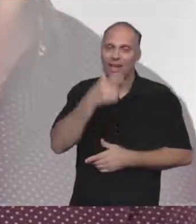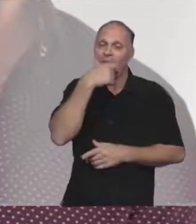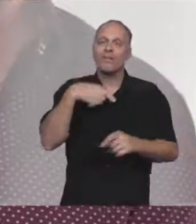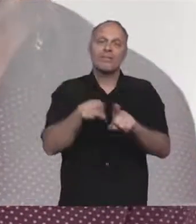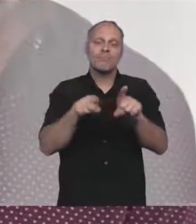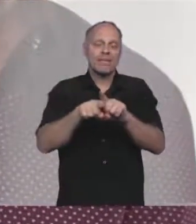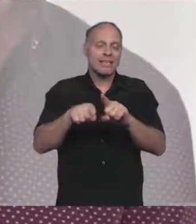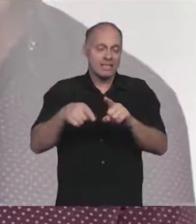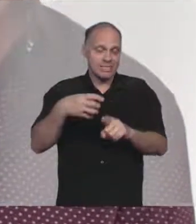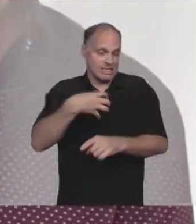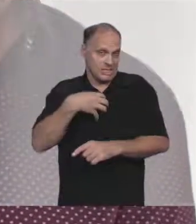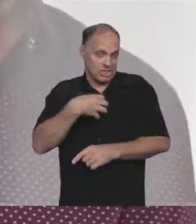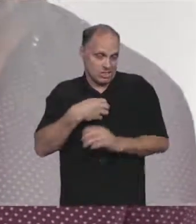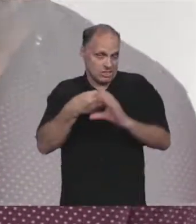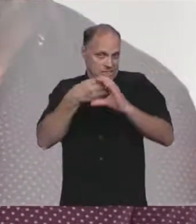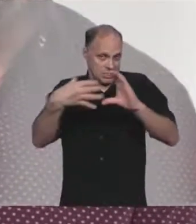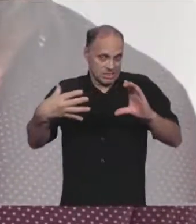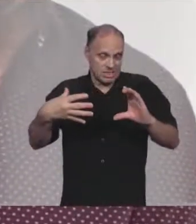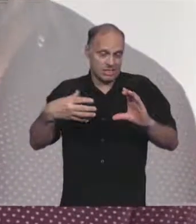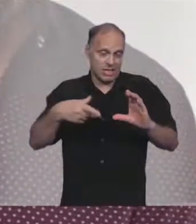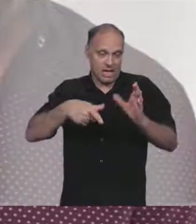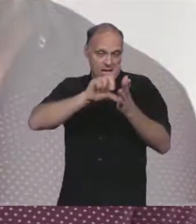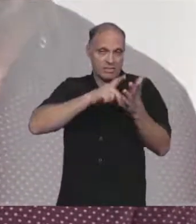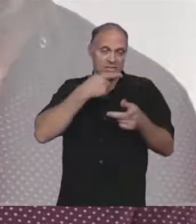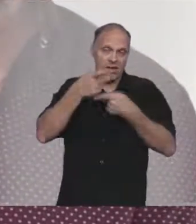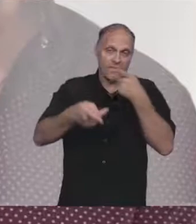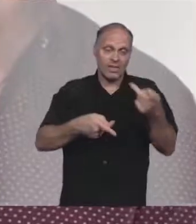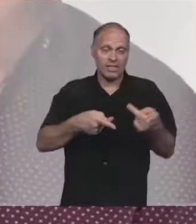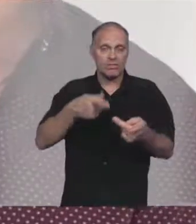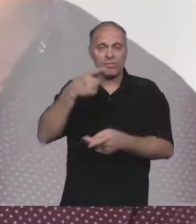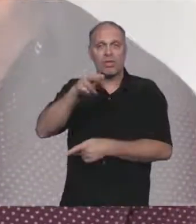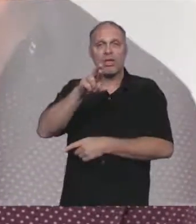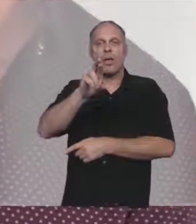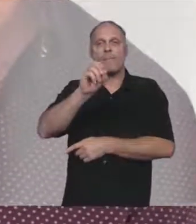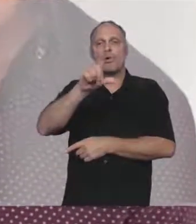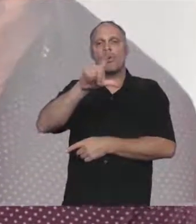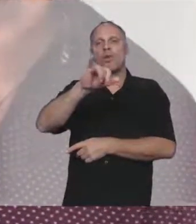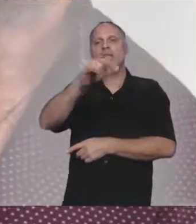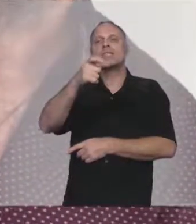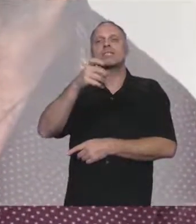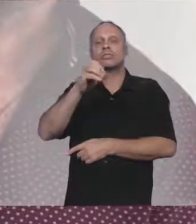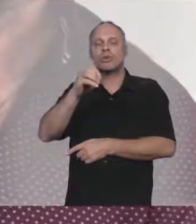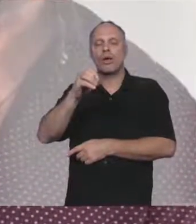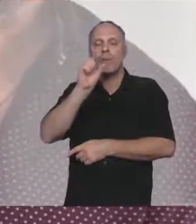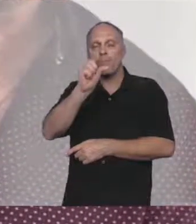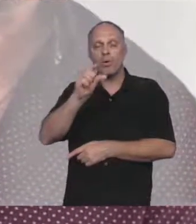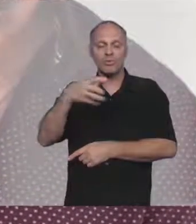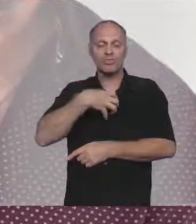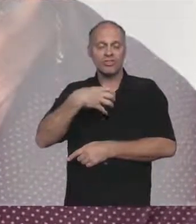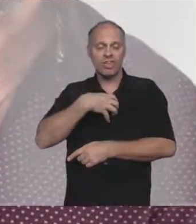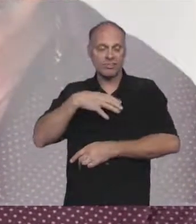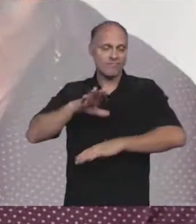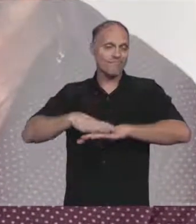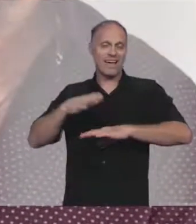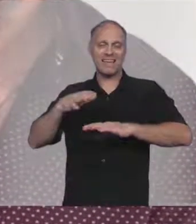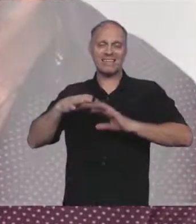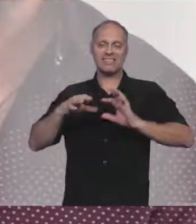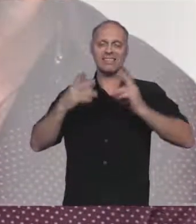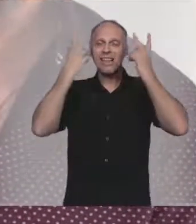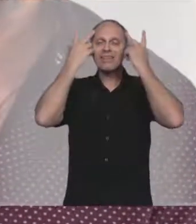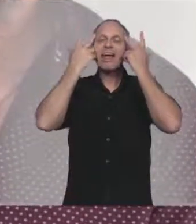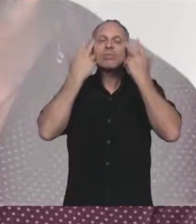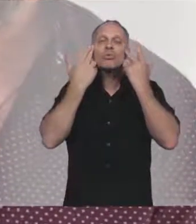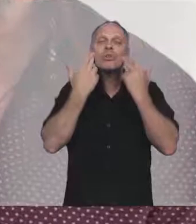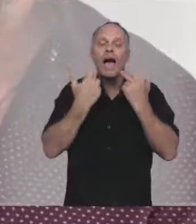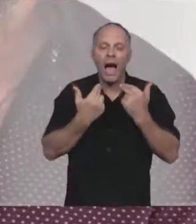inclusive isso que eu estava colocando como prolixo é um pouco dessa coisa selvagem que tem no trabalho,